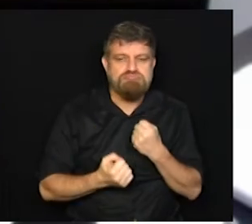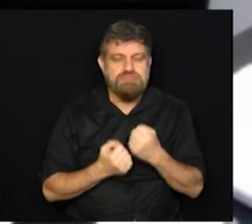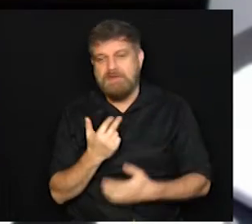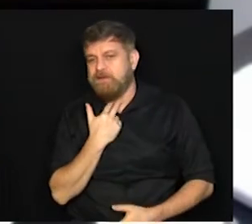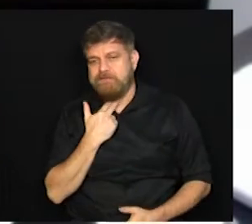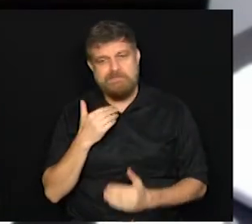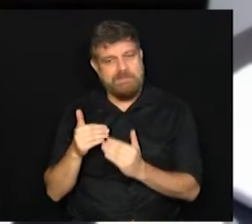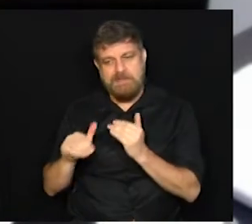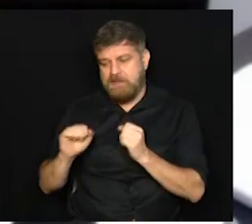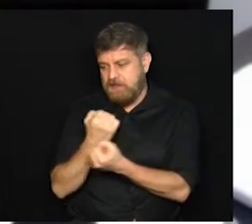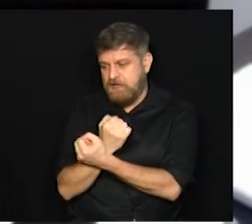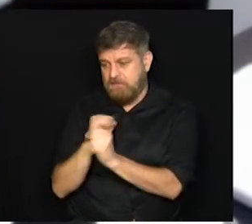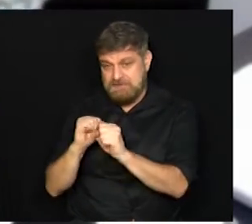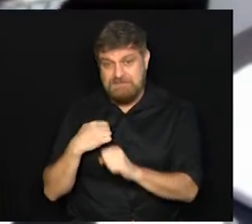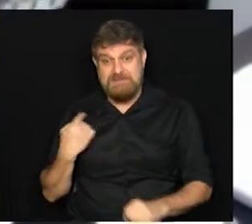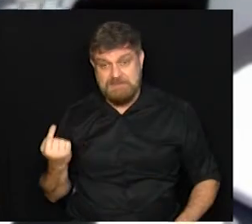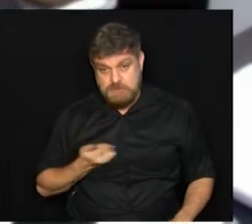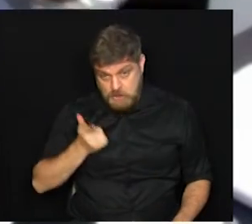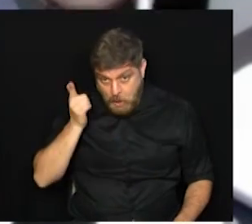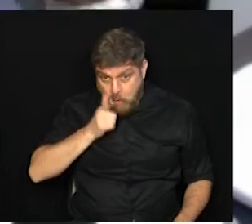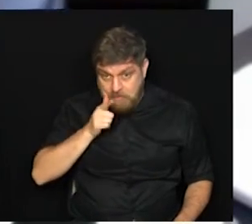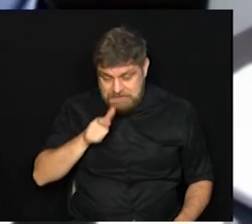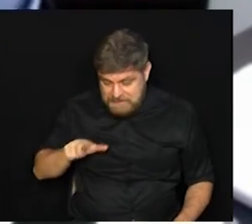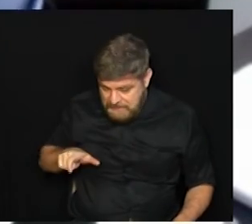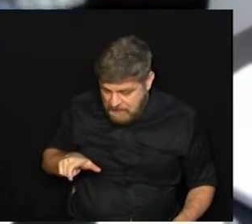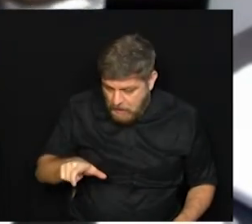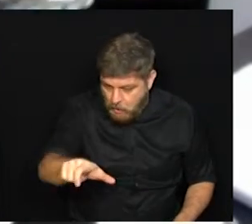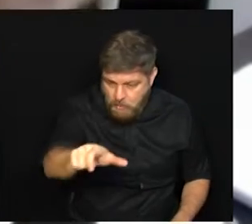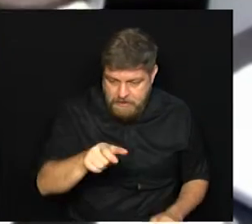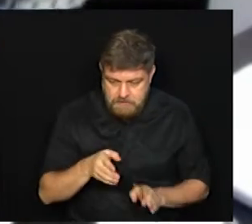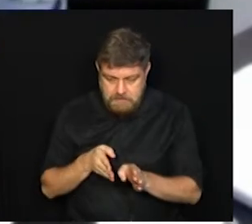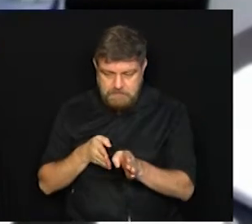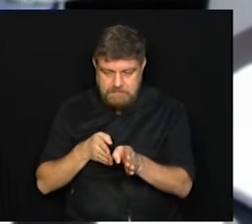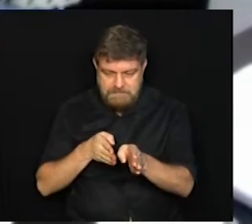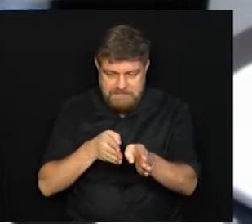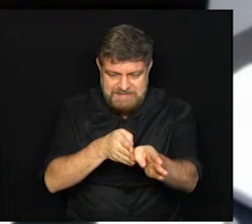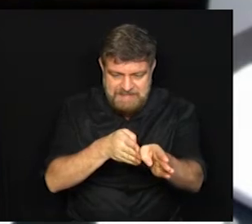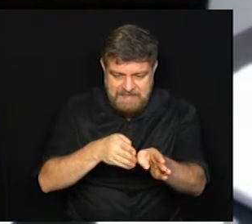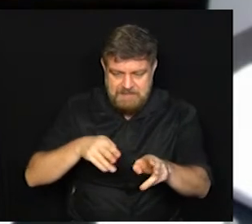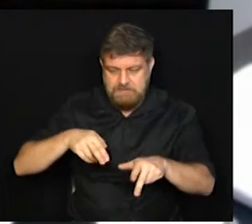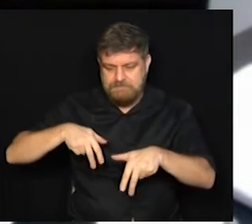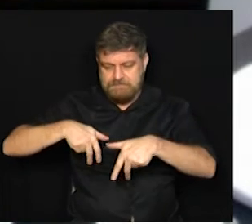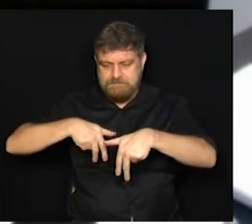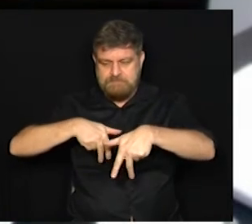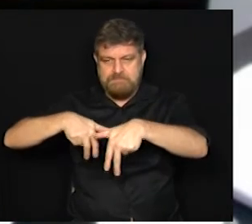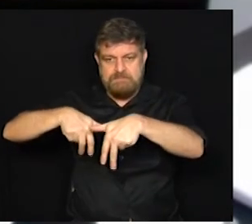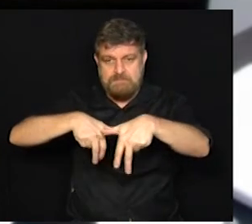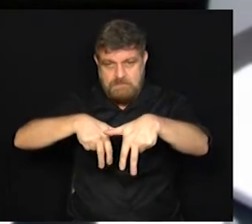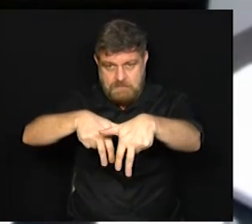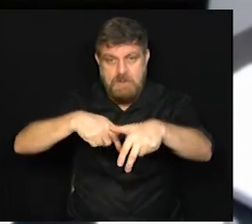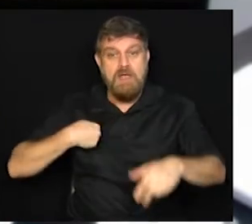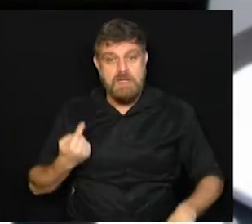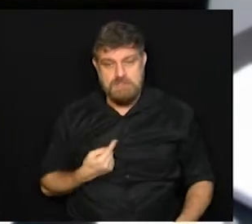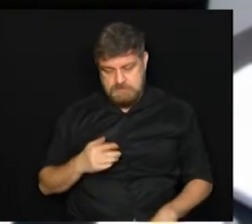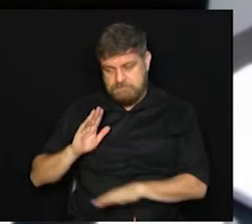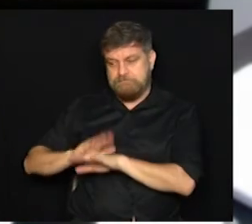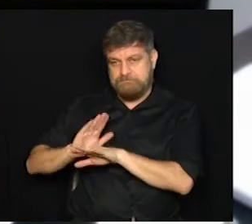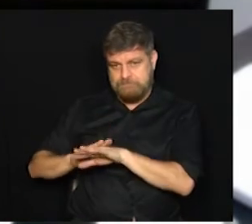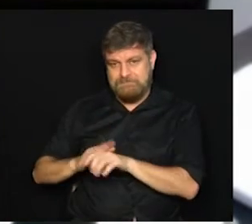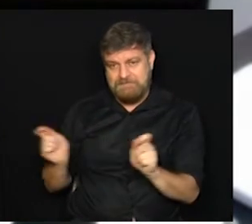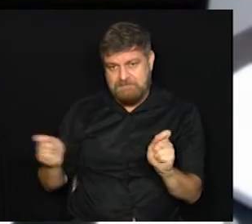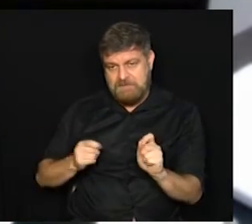gente consegue compartilhar, você tem a certeza, né? Vocês todos têm a certeza que nós iremos fazer.